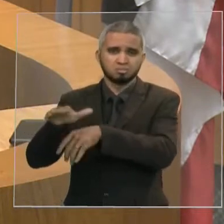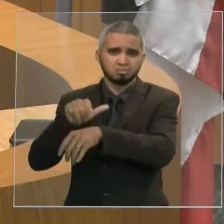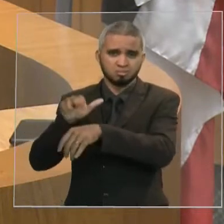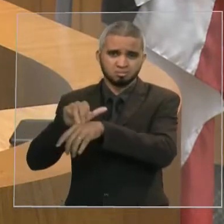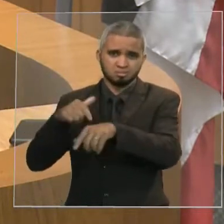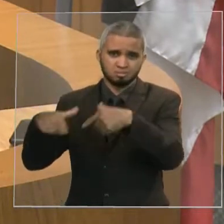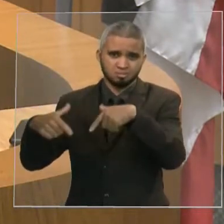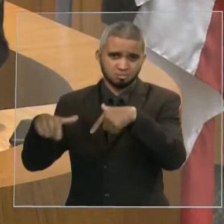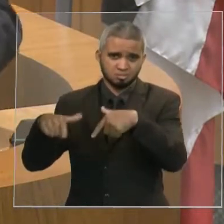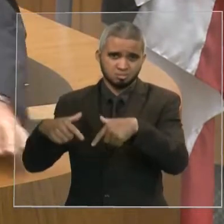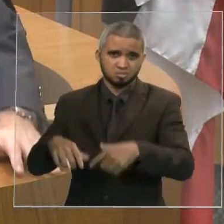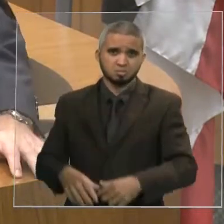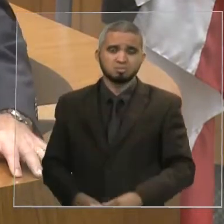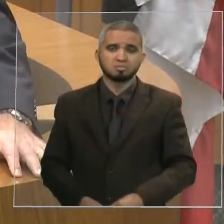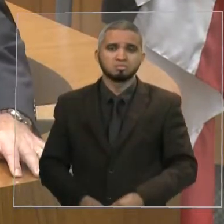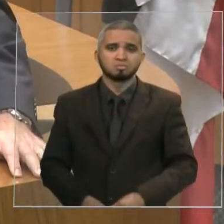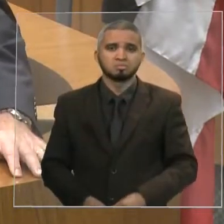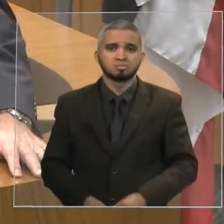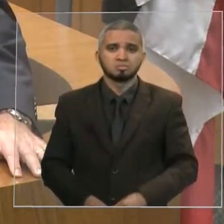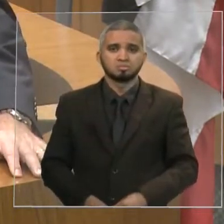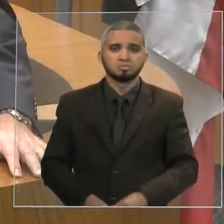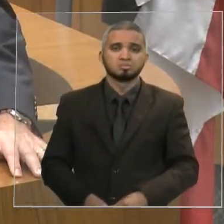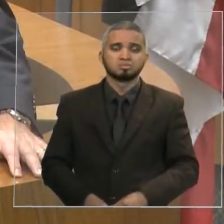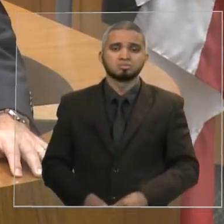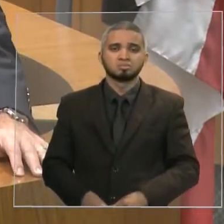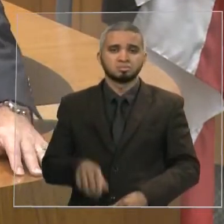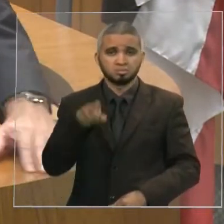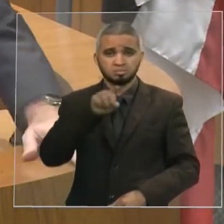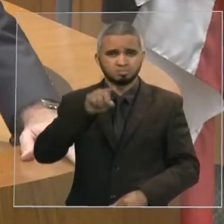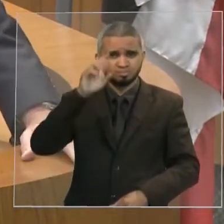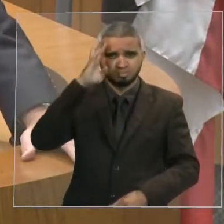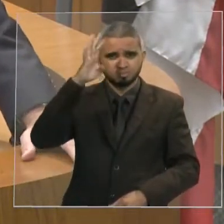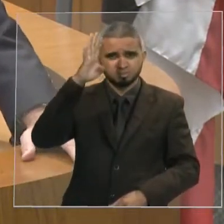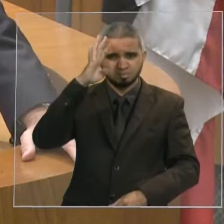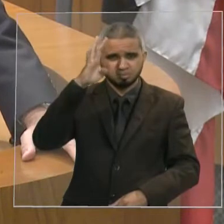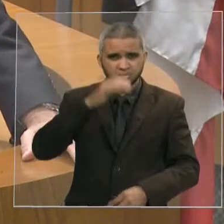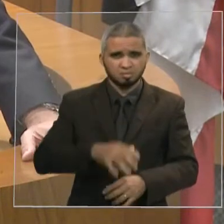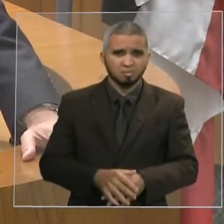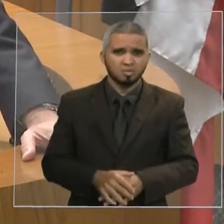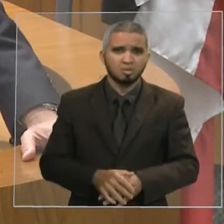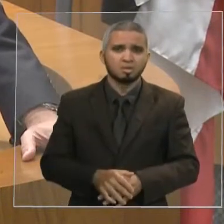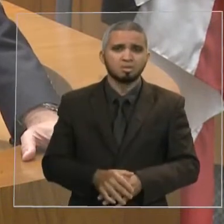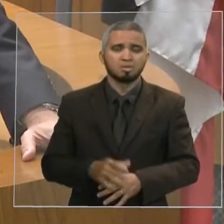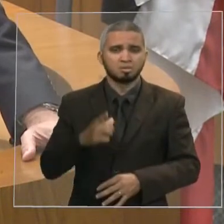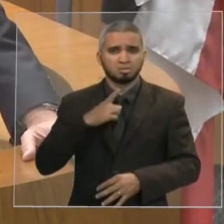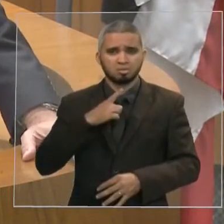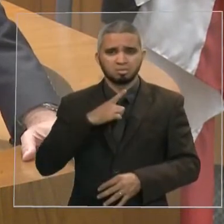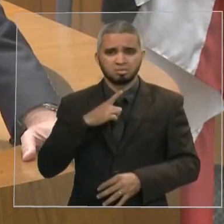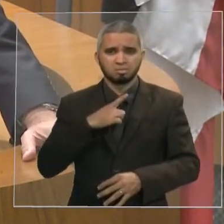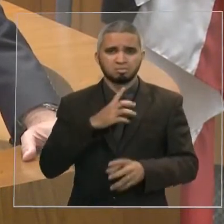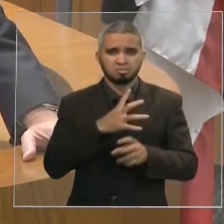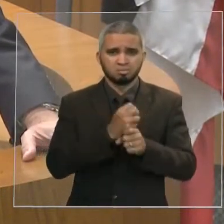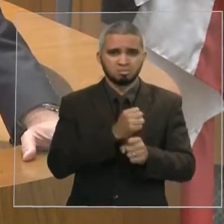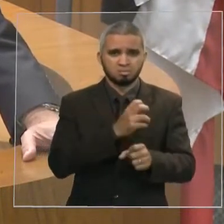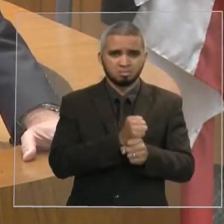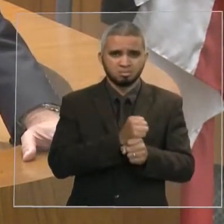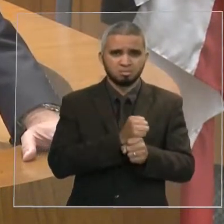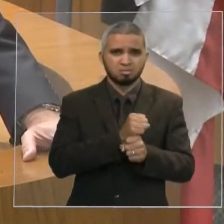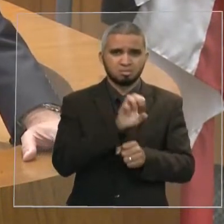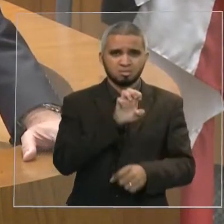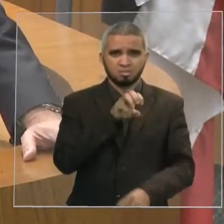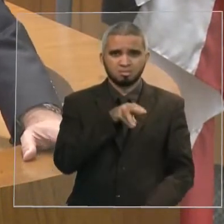Só para se ter uma ideia, senhoras e senhores deputados, a prestação de conta da